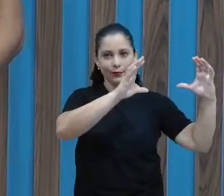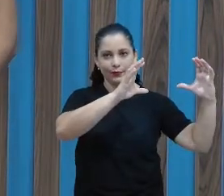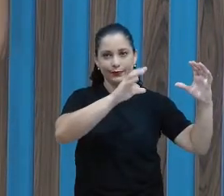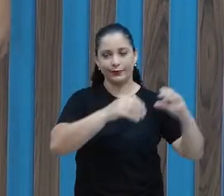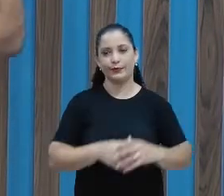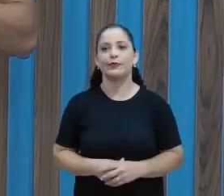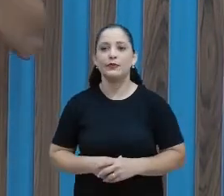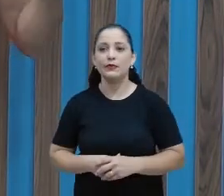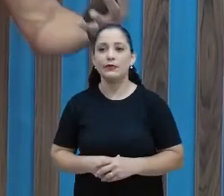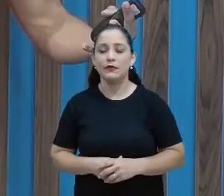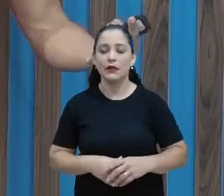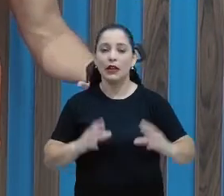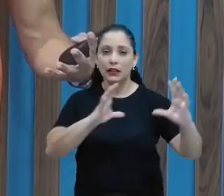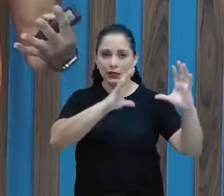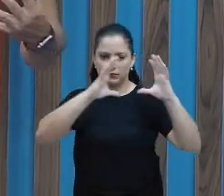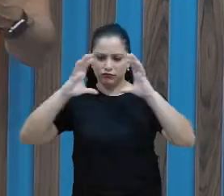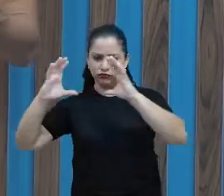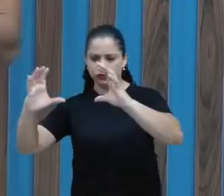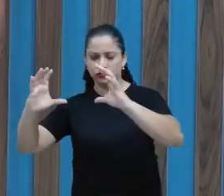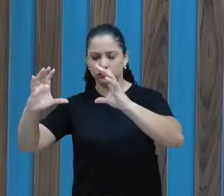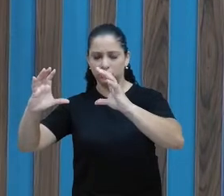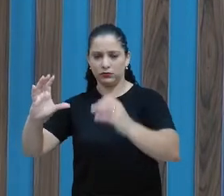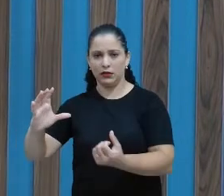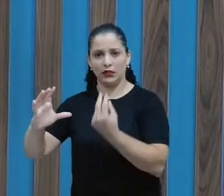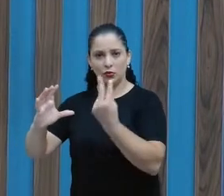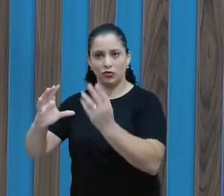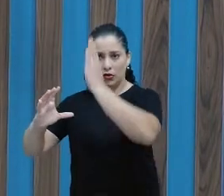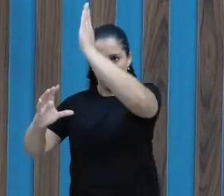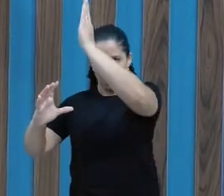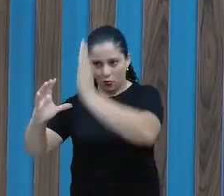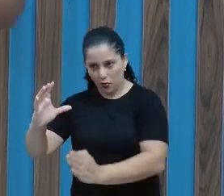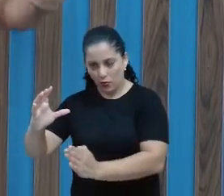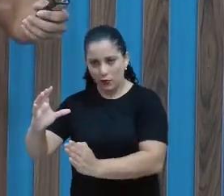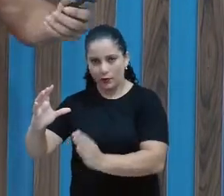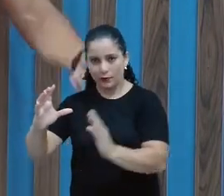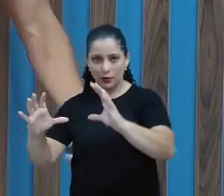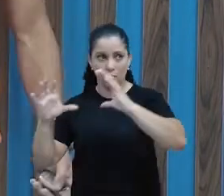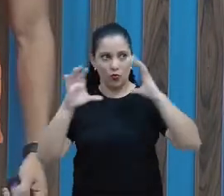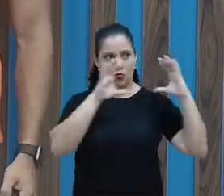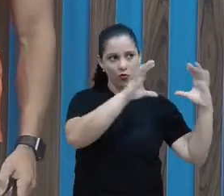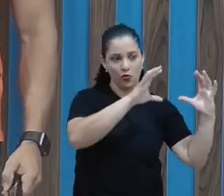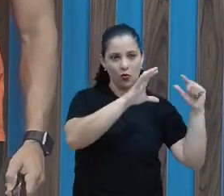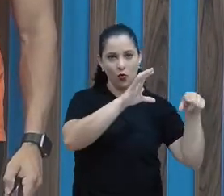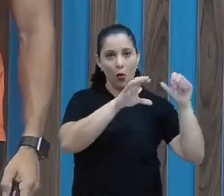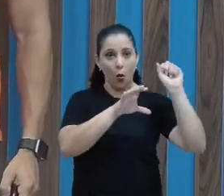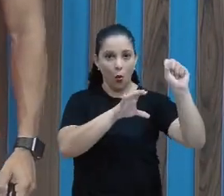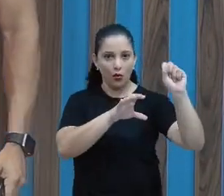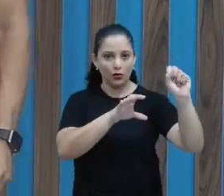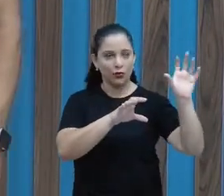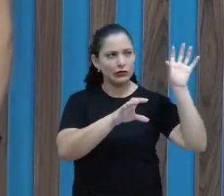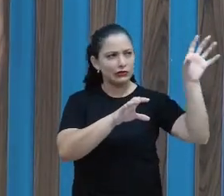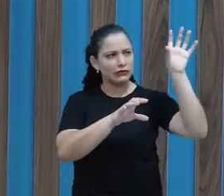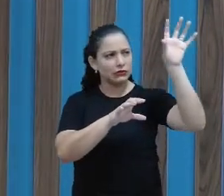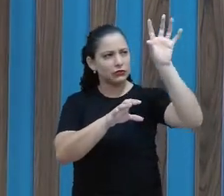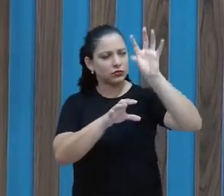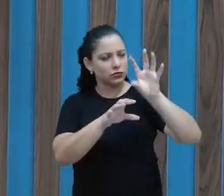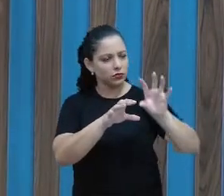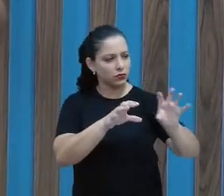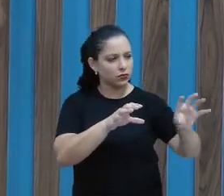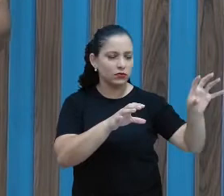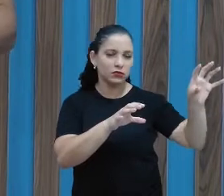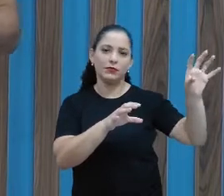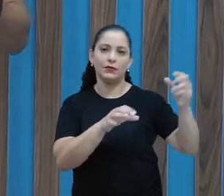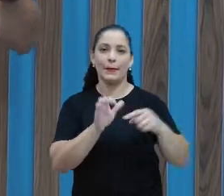2 partes, e o último círculo, que foi dividido aí em 8 partes iguais, mostrando também essa questão